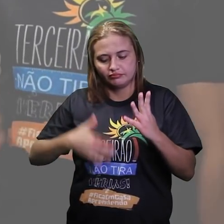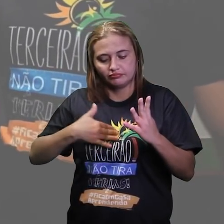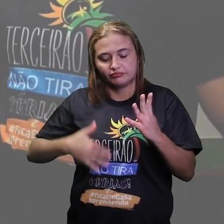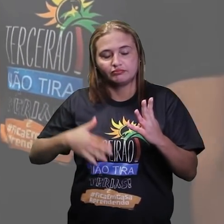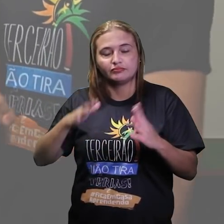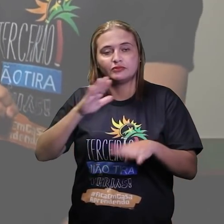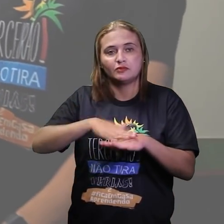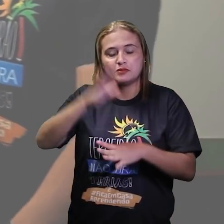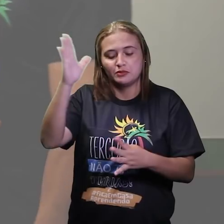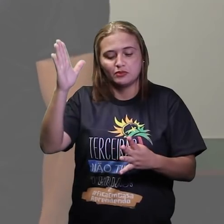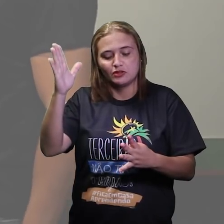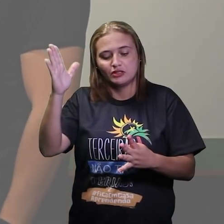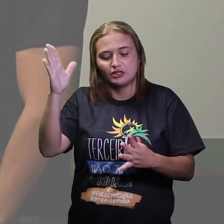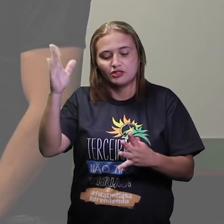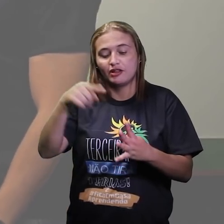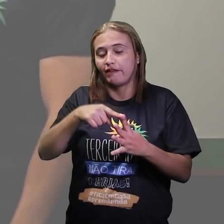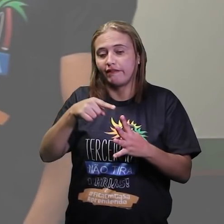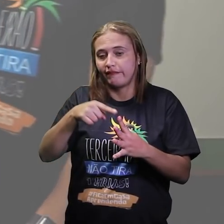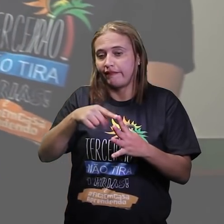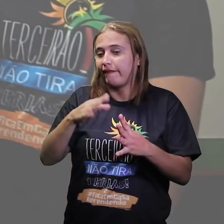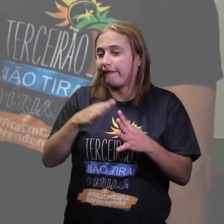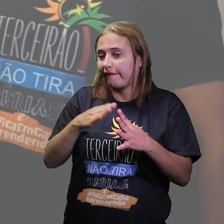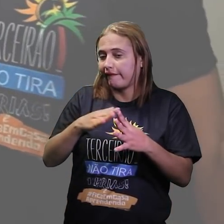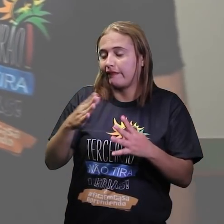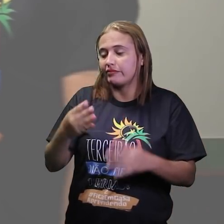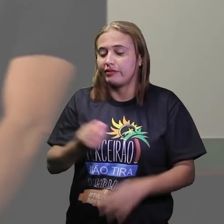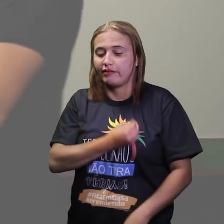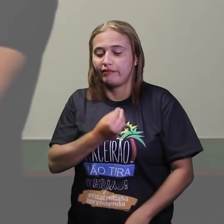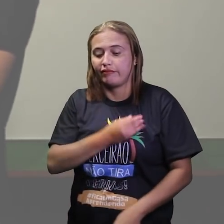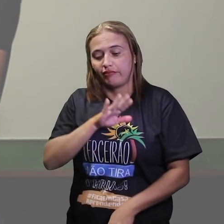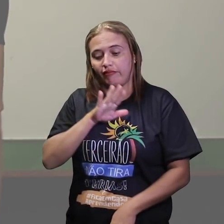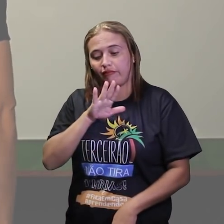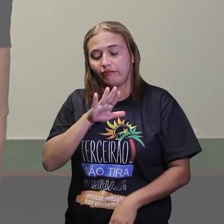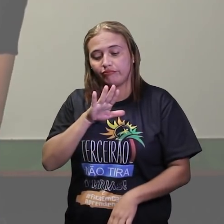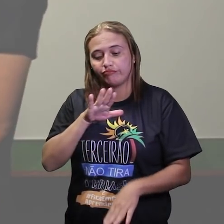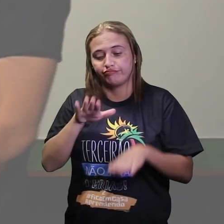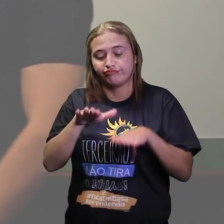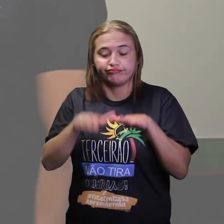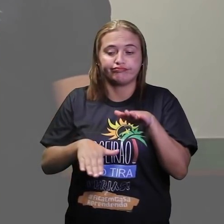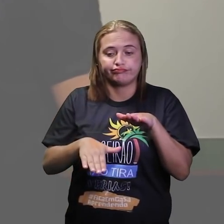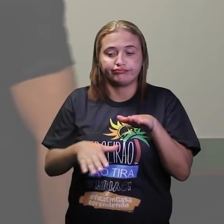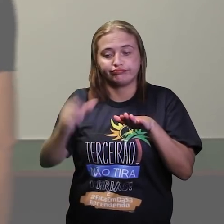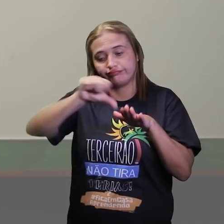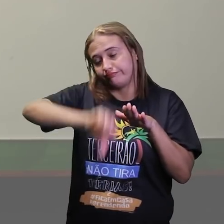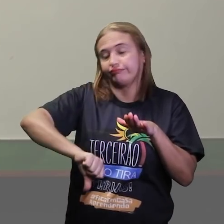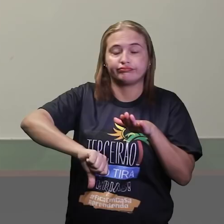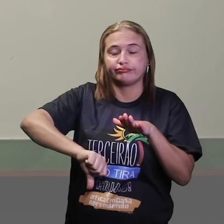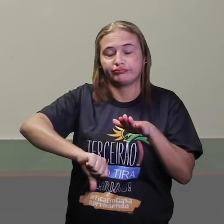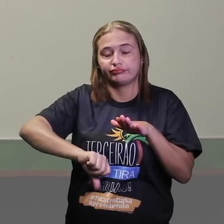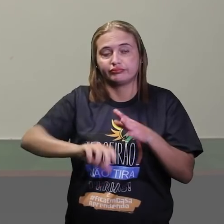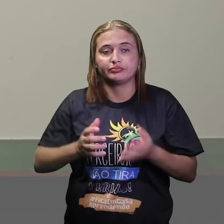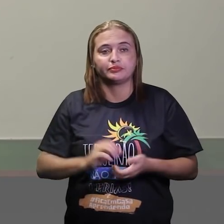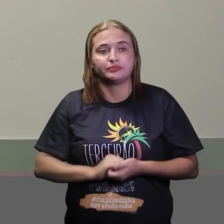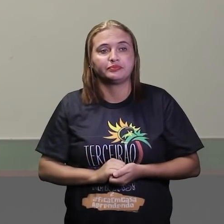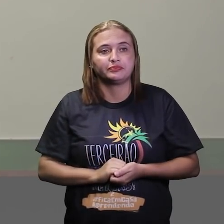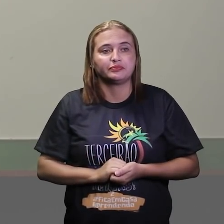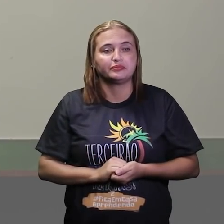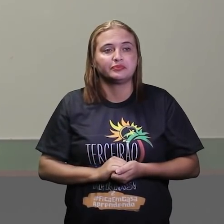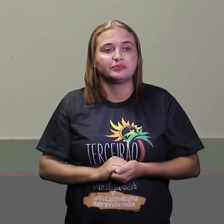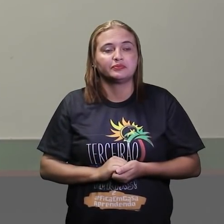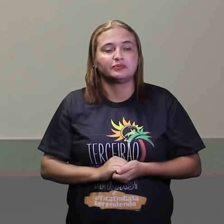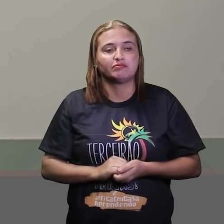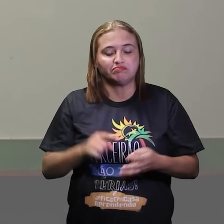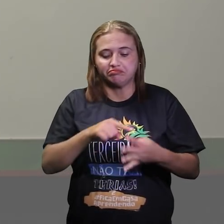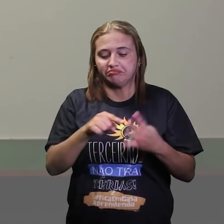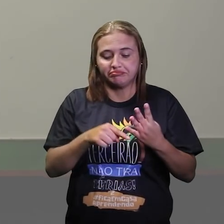era a propriedade. A vida ficou lá embaixo. Tu notou, né? Tem que ser inteligente. Esse negócio aqui não deu